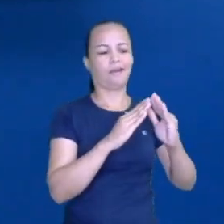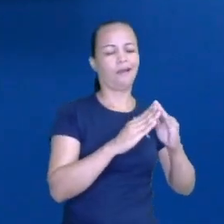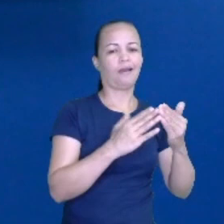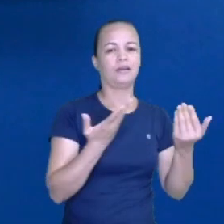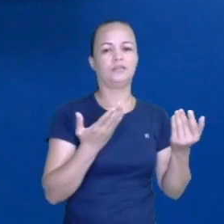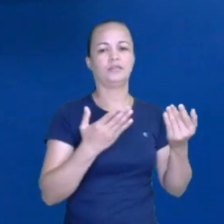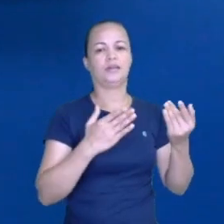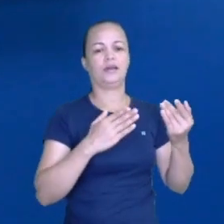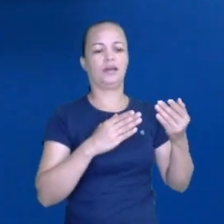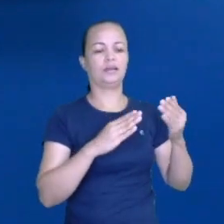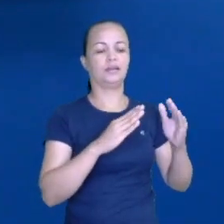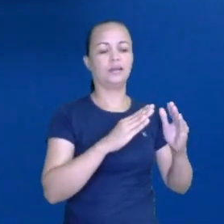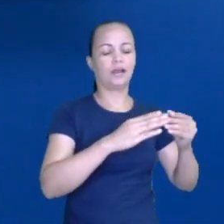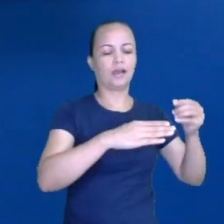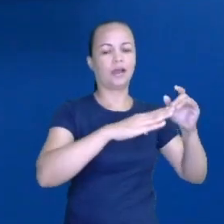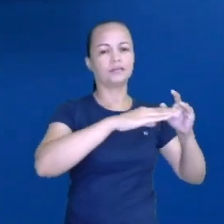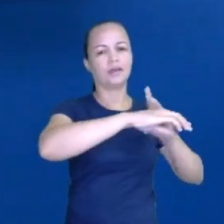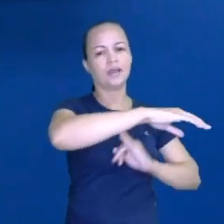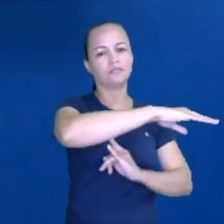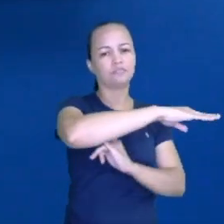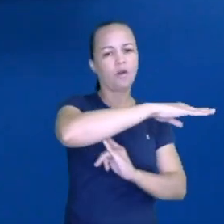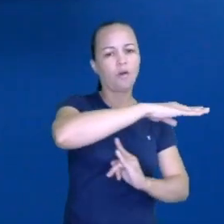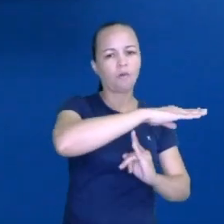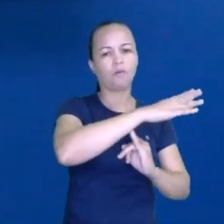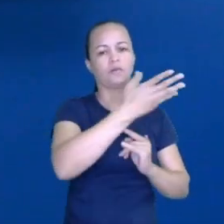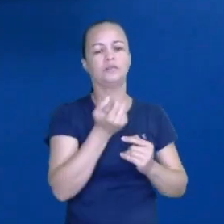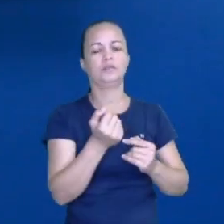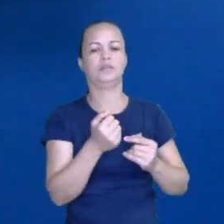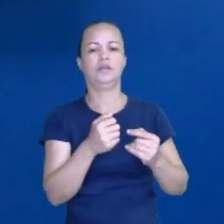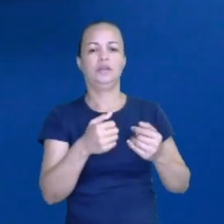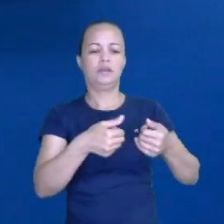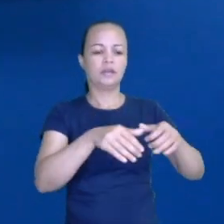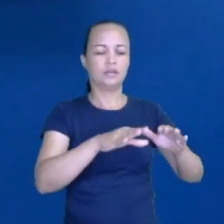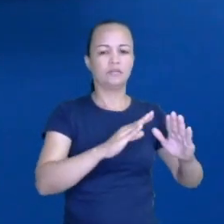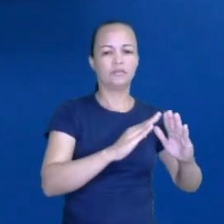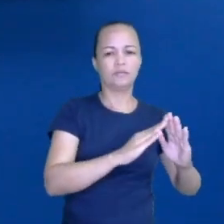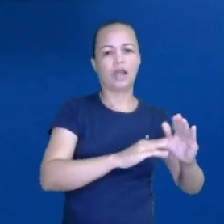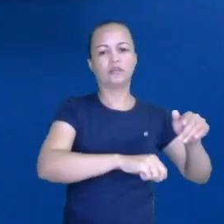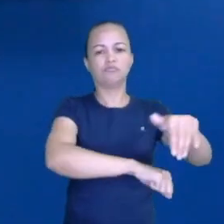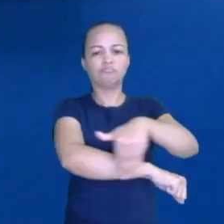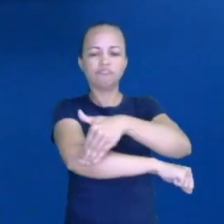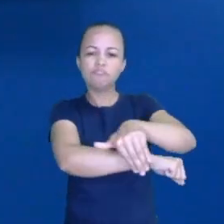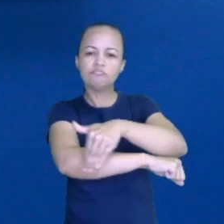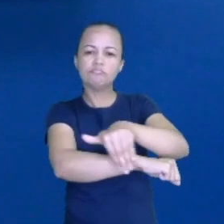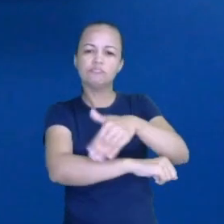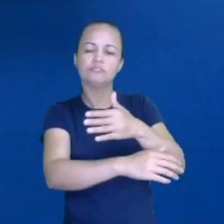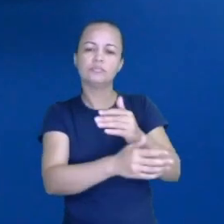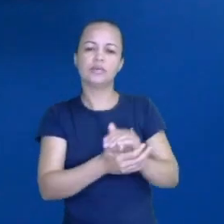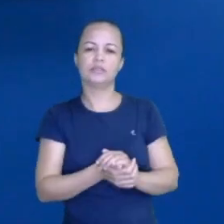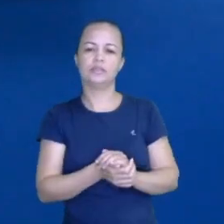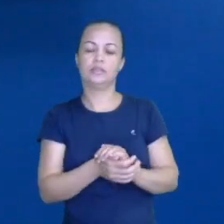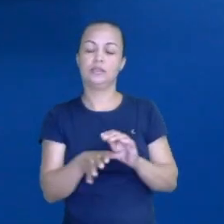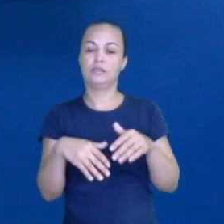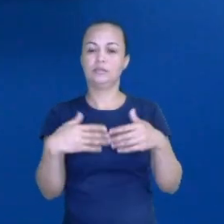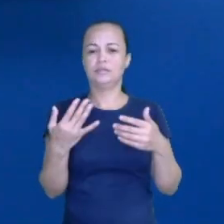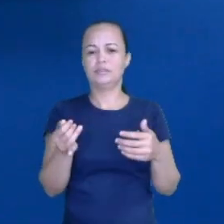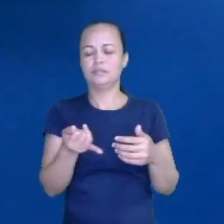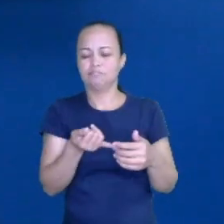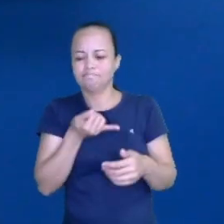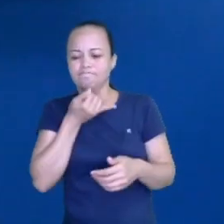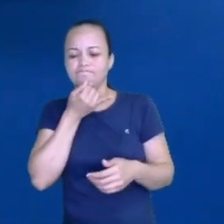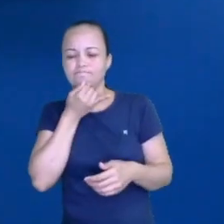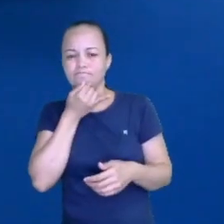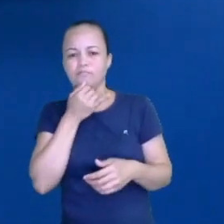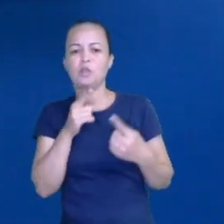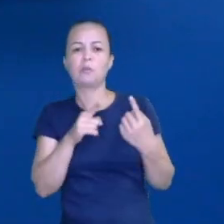que moram nas ruas. E isso é muito triste. Por quê? Porque enquanto você está no conforto da sua casa,